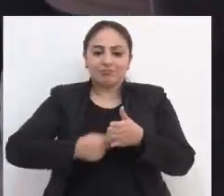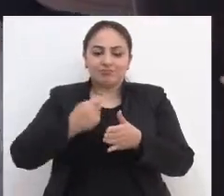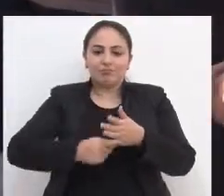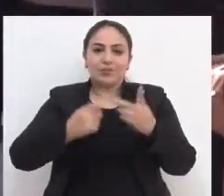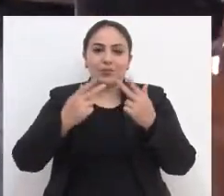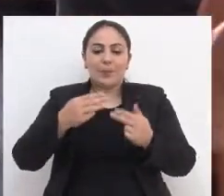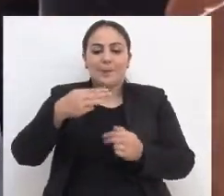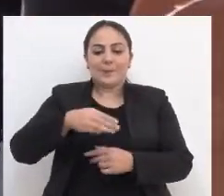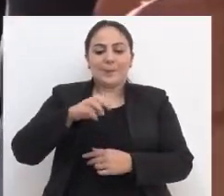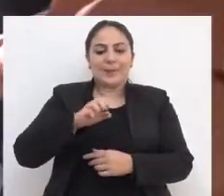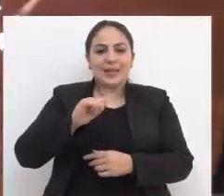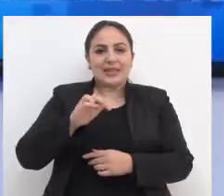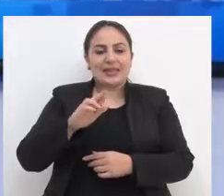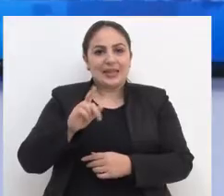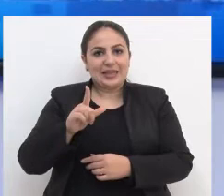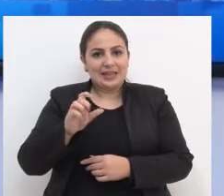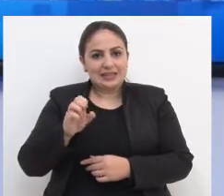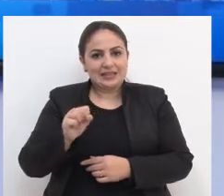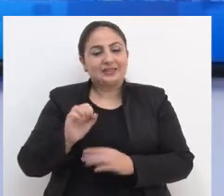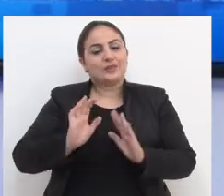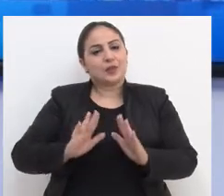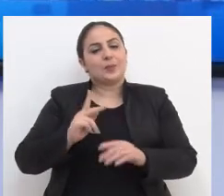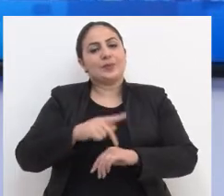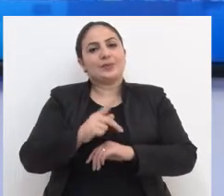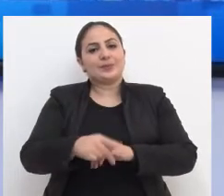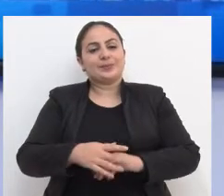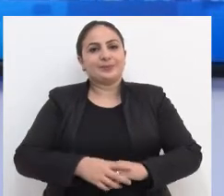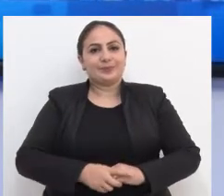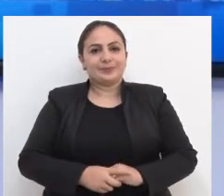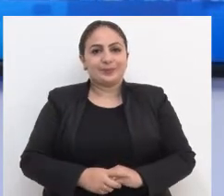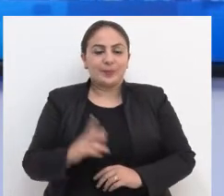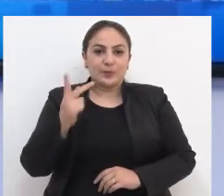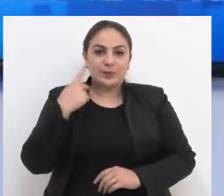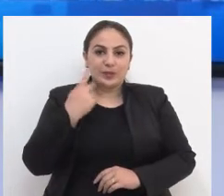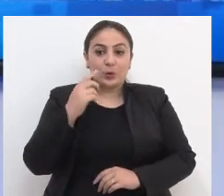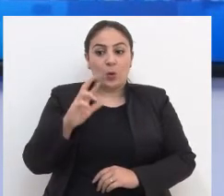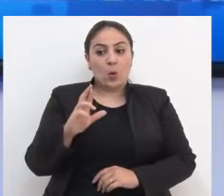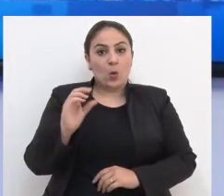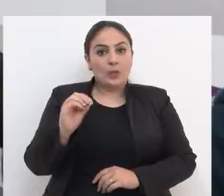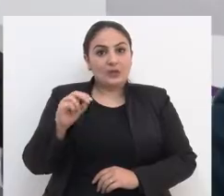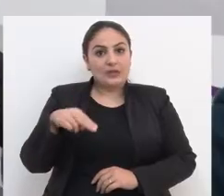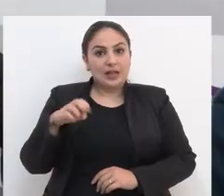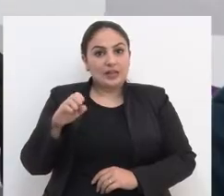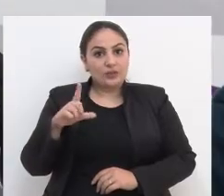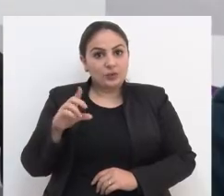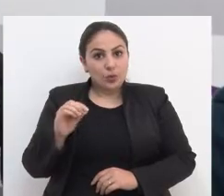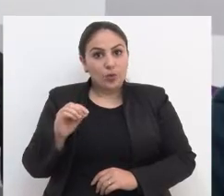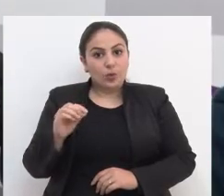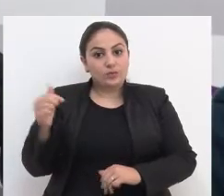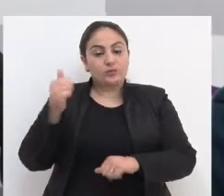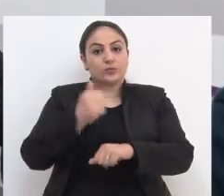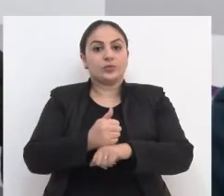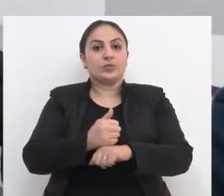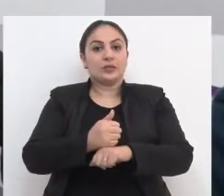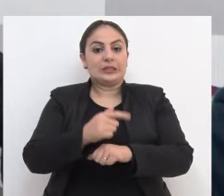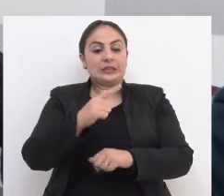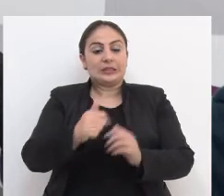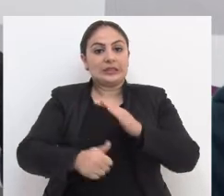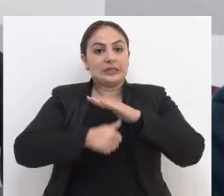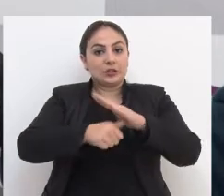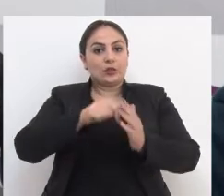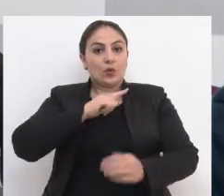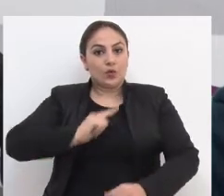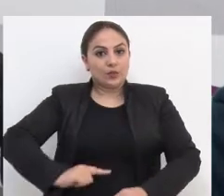deixou Meirelles Duarte para Passo Fundo. Ronaldo Rosa assume liderança do governo. Agora vou intensificar ainda mais